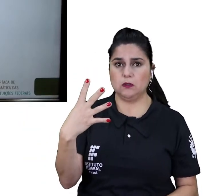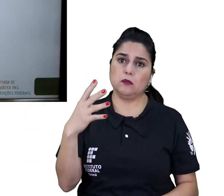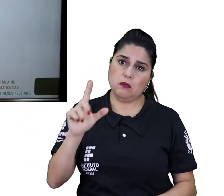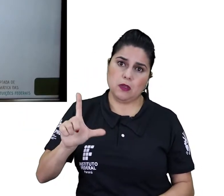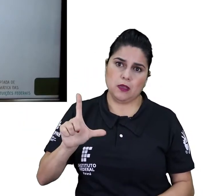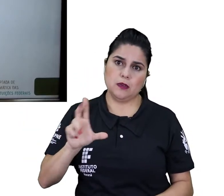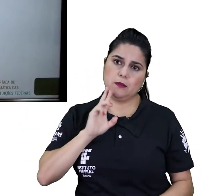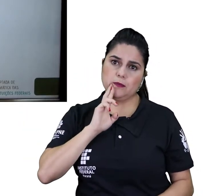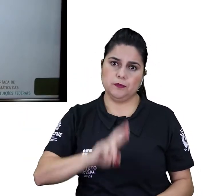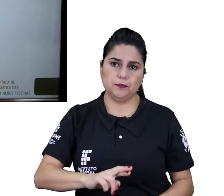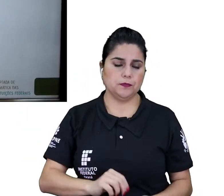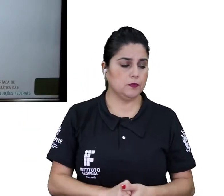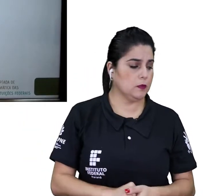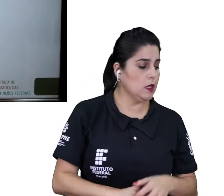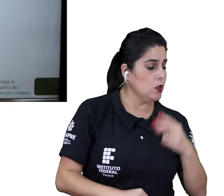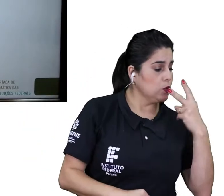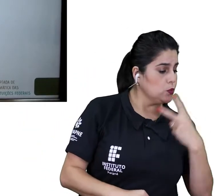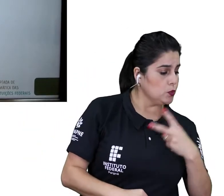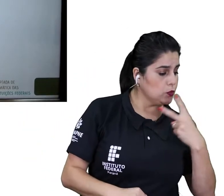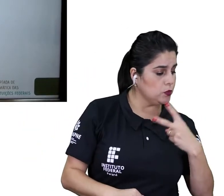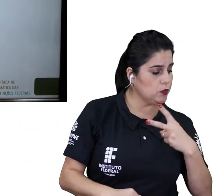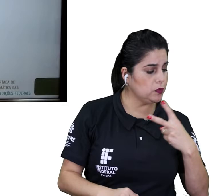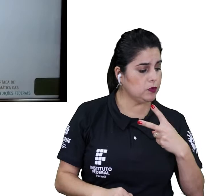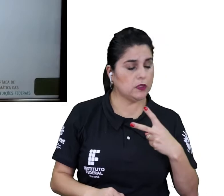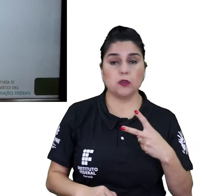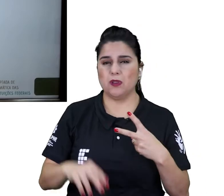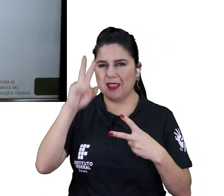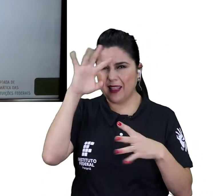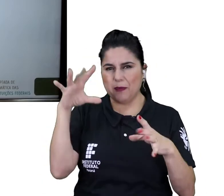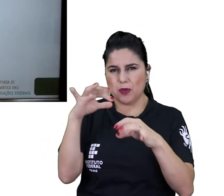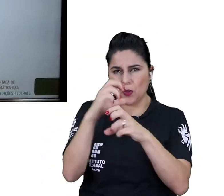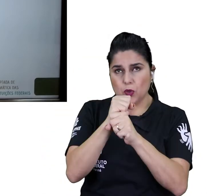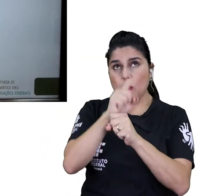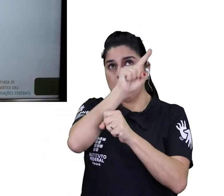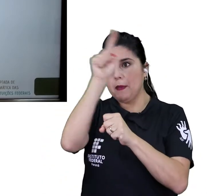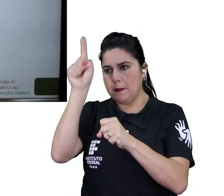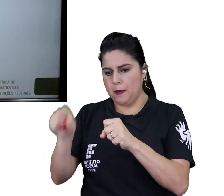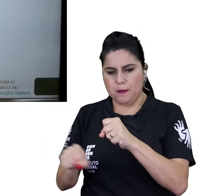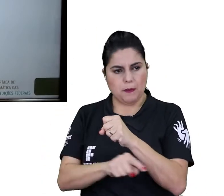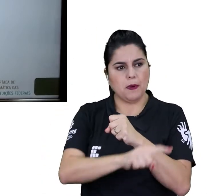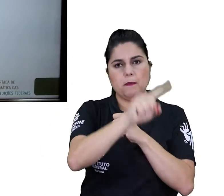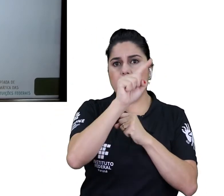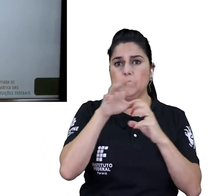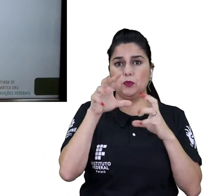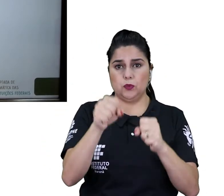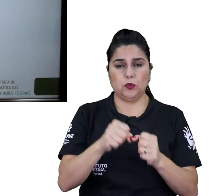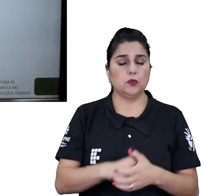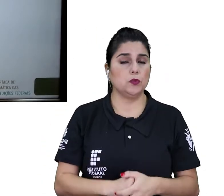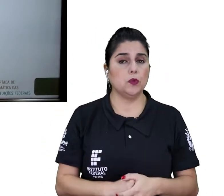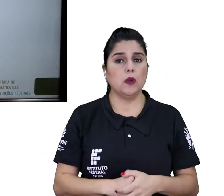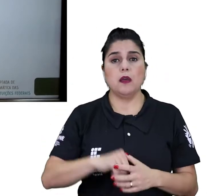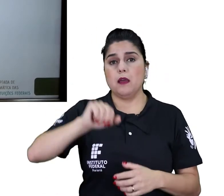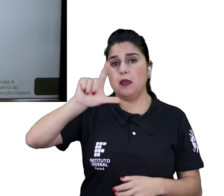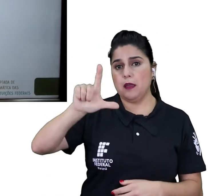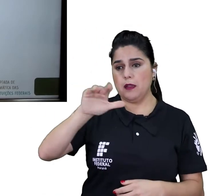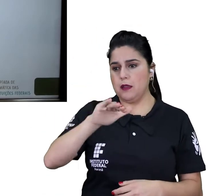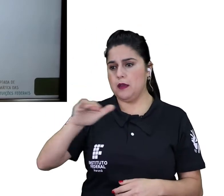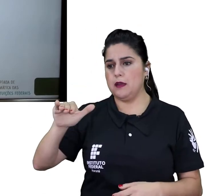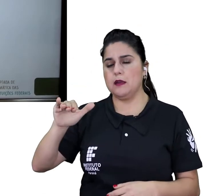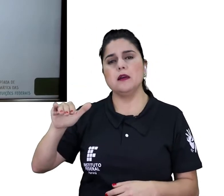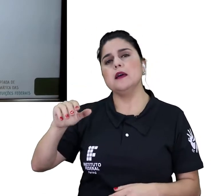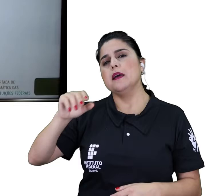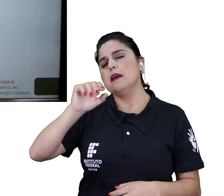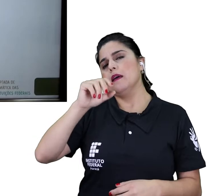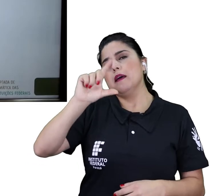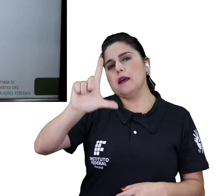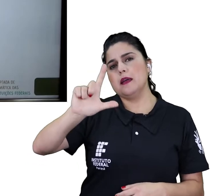4L. Do segundo, porque ele quer a soma de todos os perímetros, do segundo, eu pego L raiz de 2